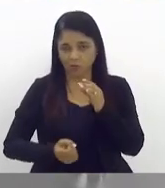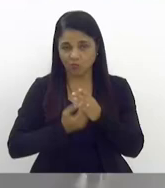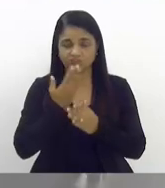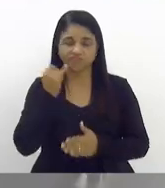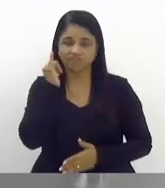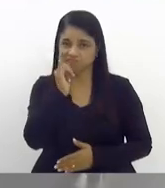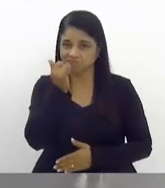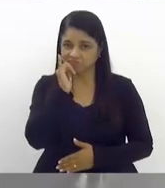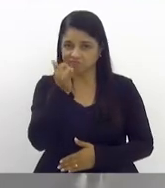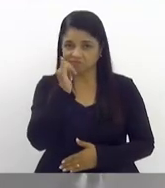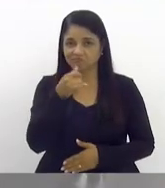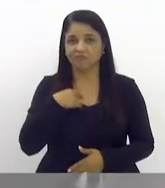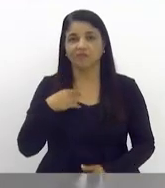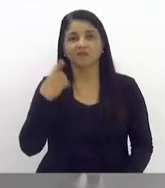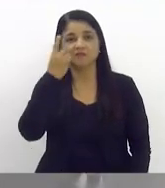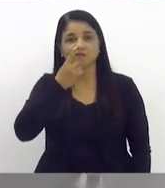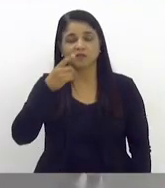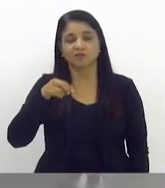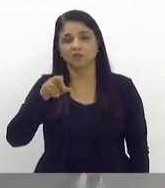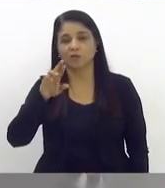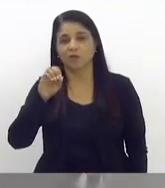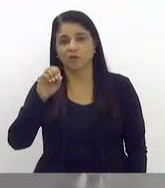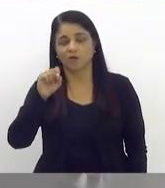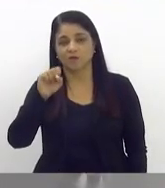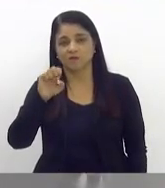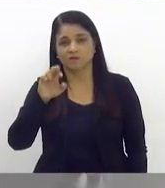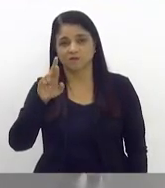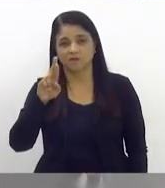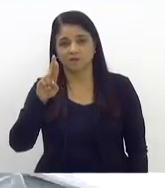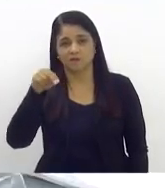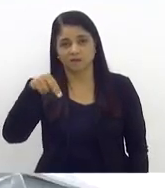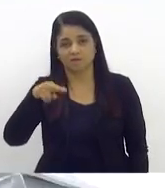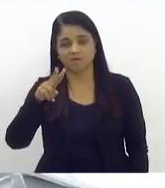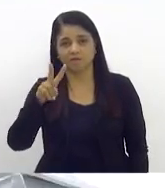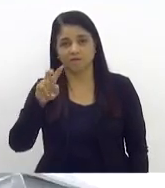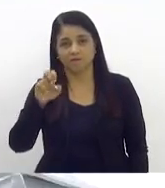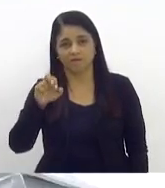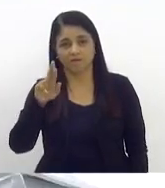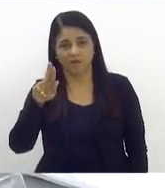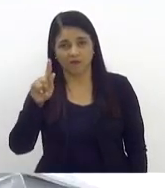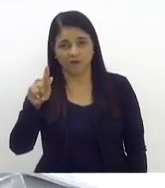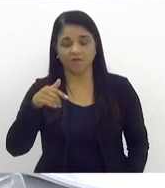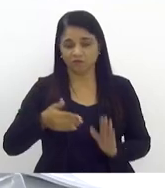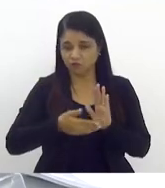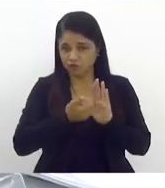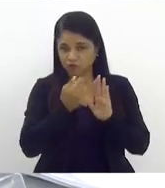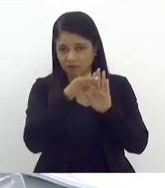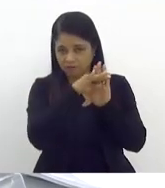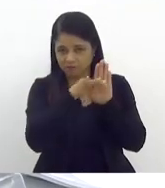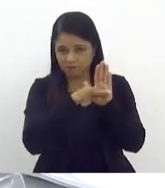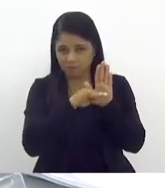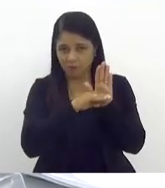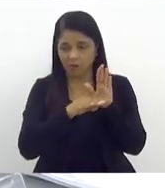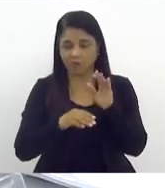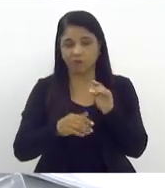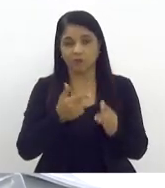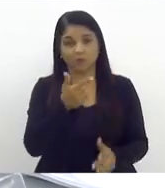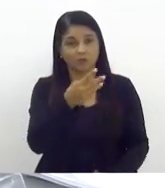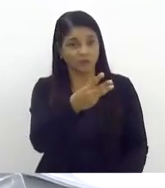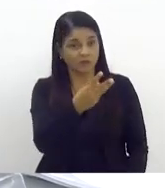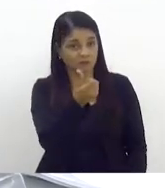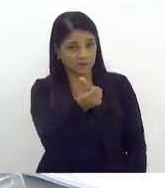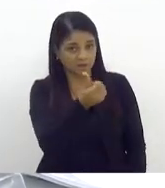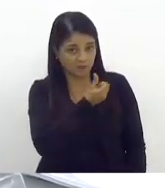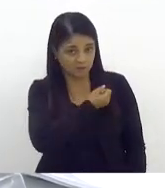relator. Autor é o deputado Rosenberg Reis. Vou pedir vênia aqui aos colegas, vou retirar de pauta para fazer uma reanálise aqui